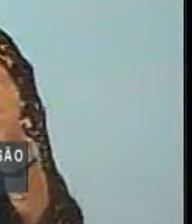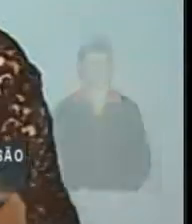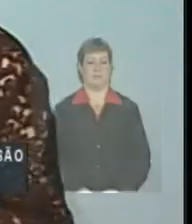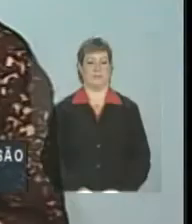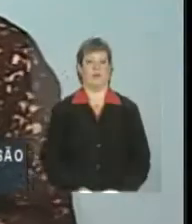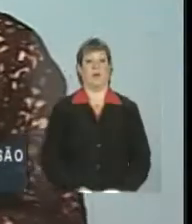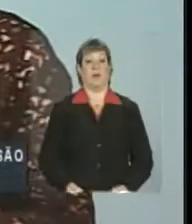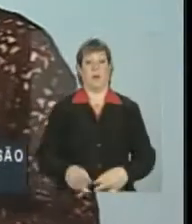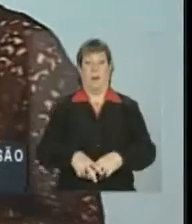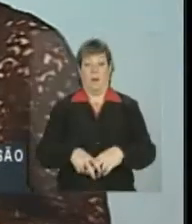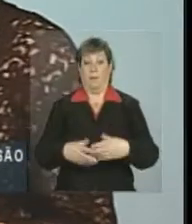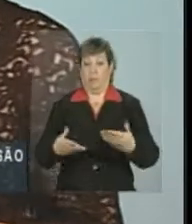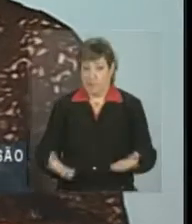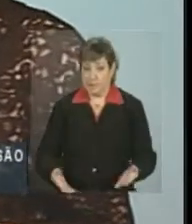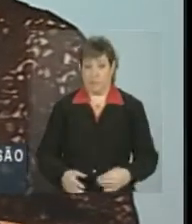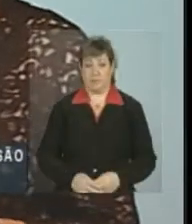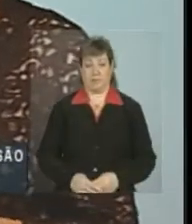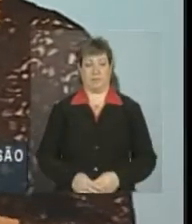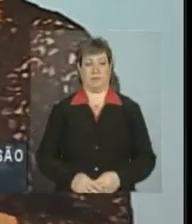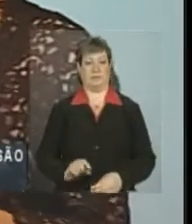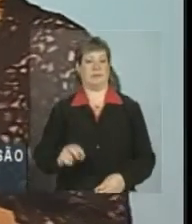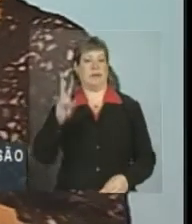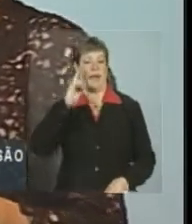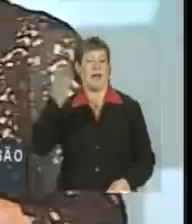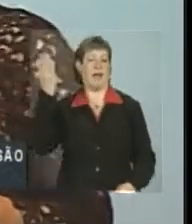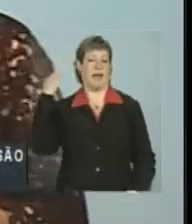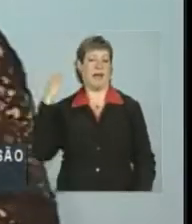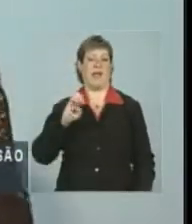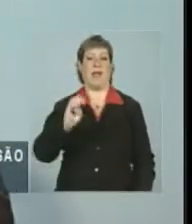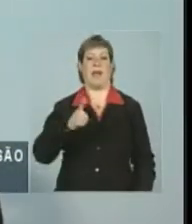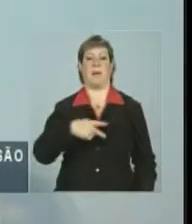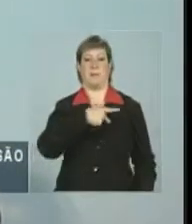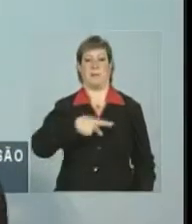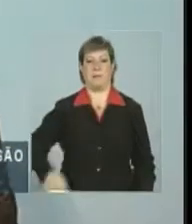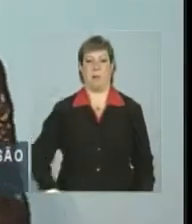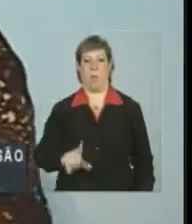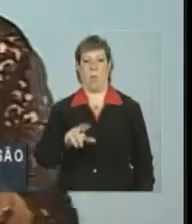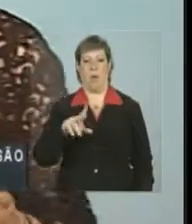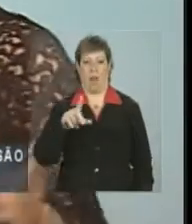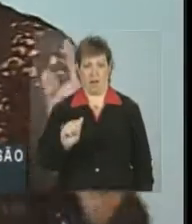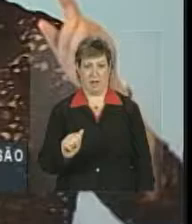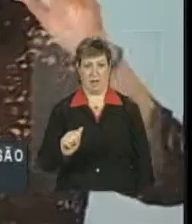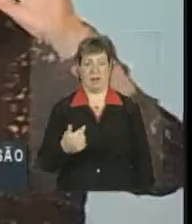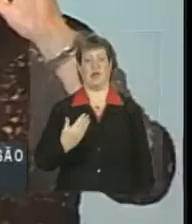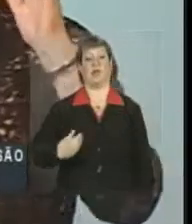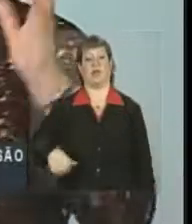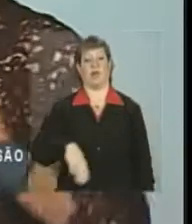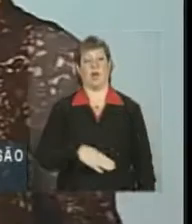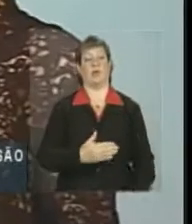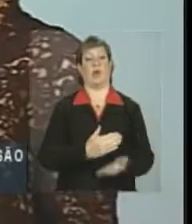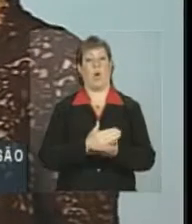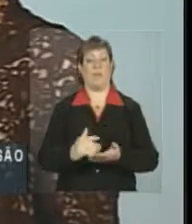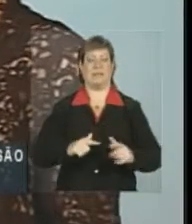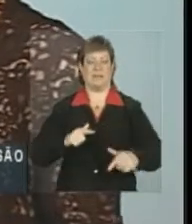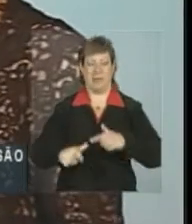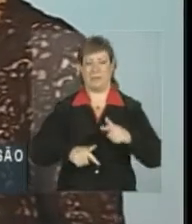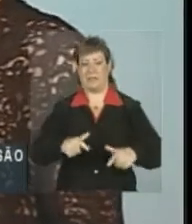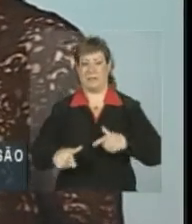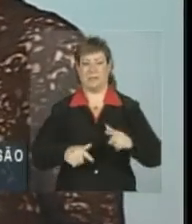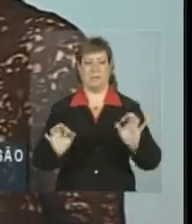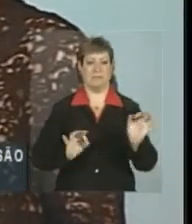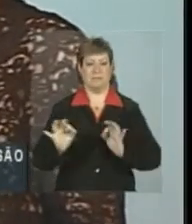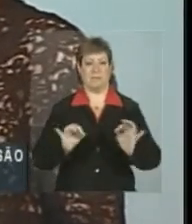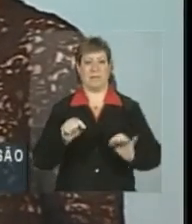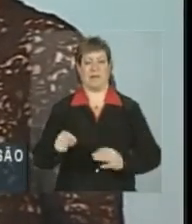Por isso, quando lá atrás, no governo do presidente Lula, nós começamos a trabalhar desenhando esse